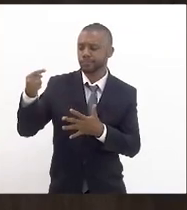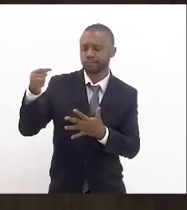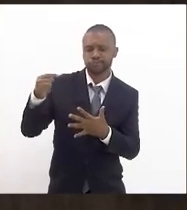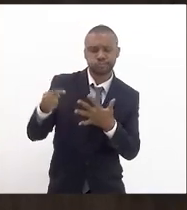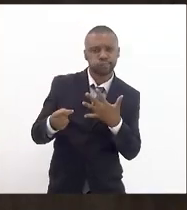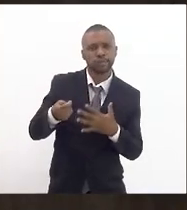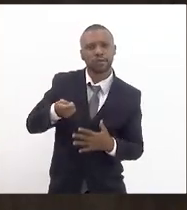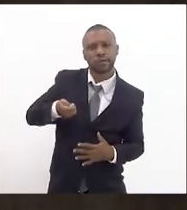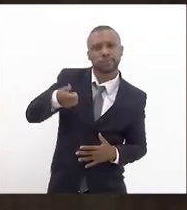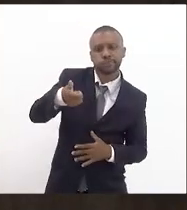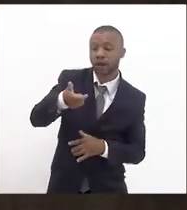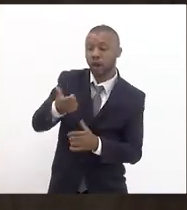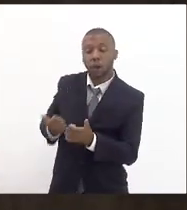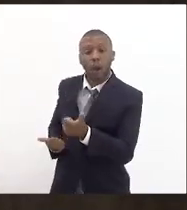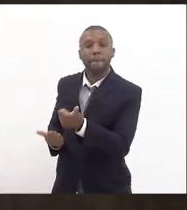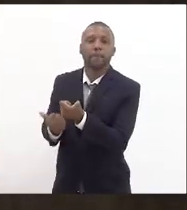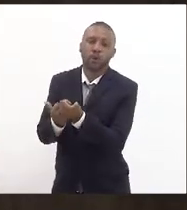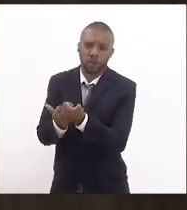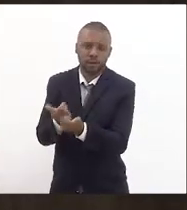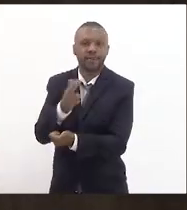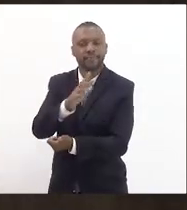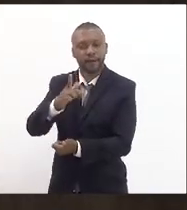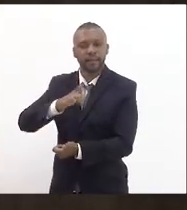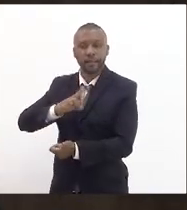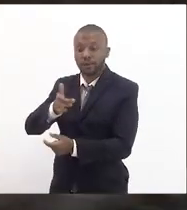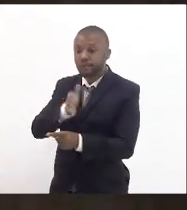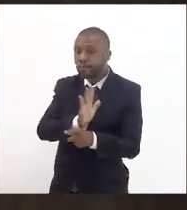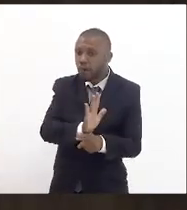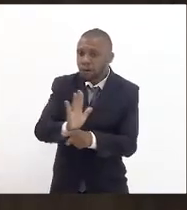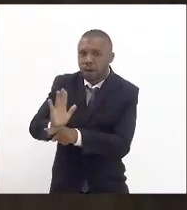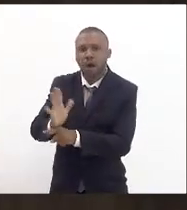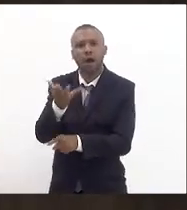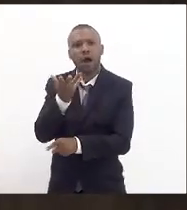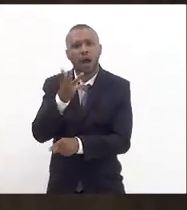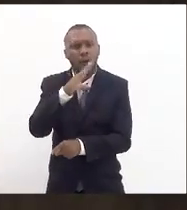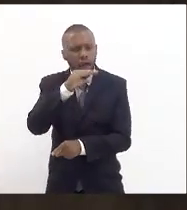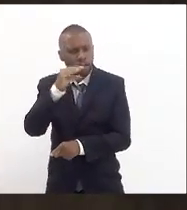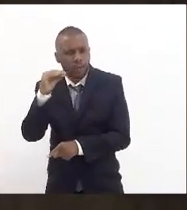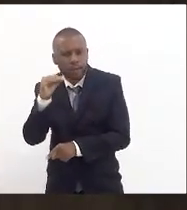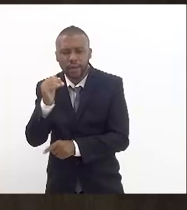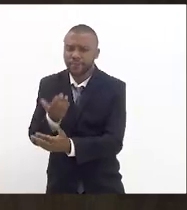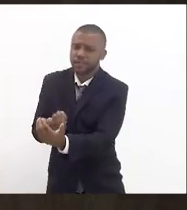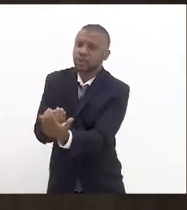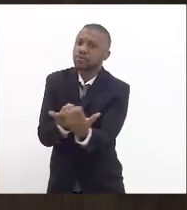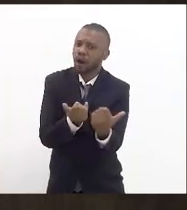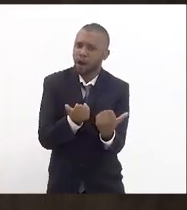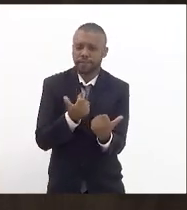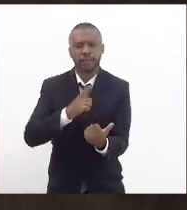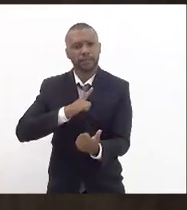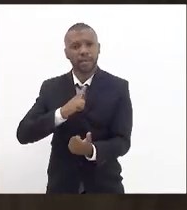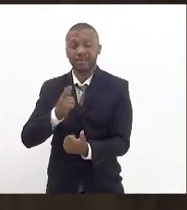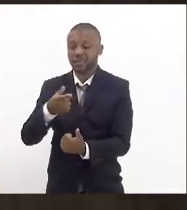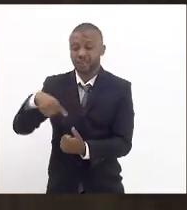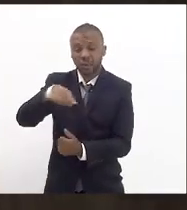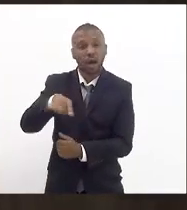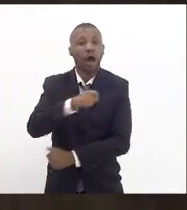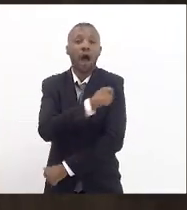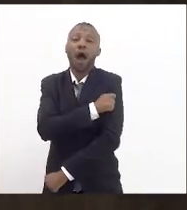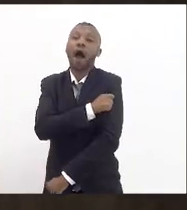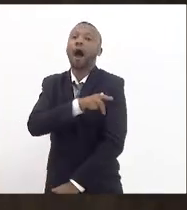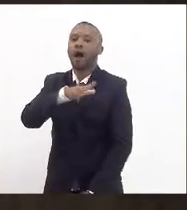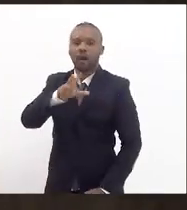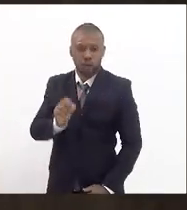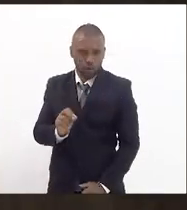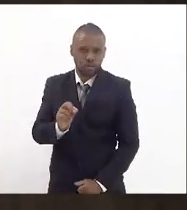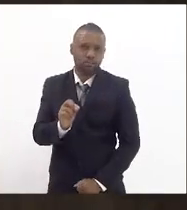lei trará para os nossos adolescentes, né, para os nossos jovens estudantes. Nós sabemos